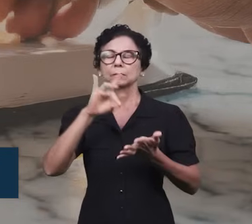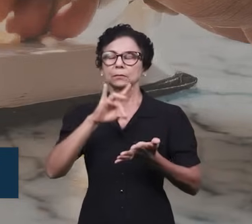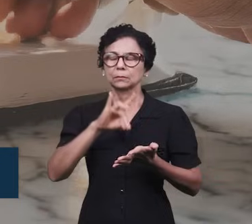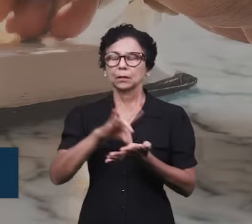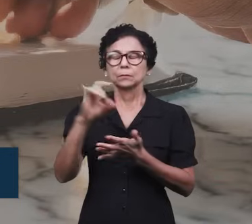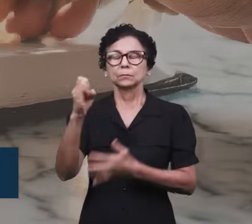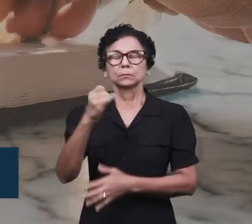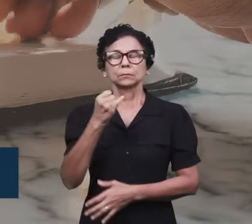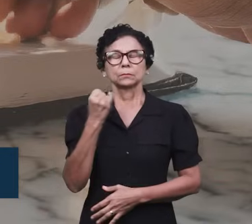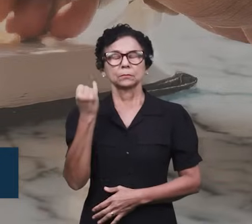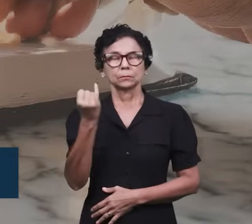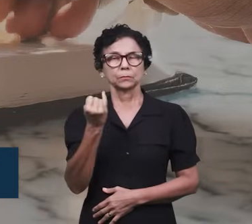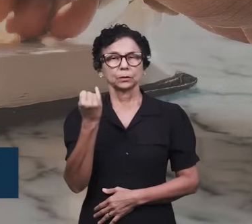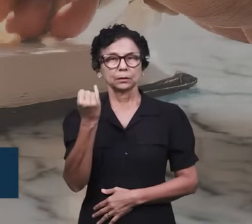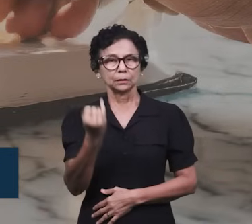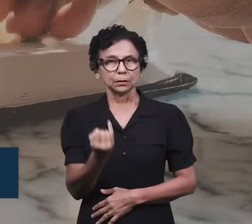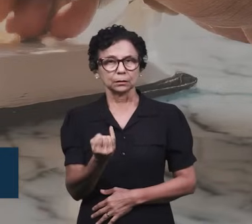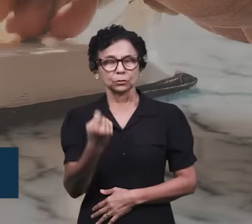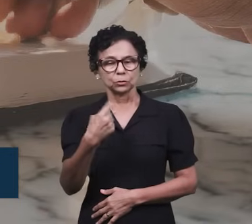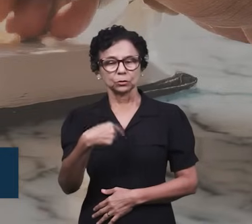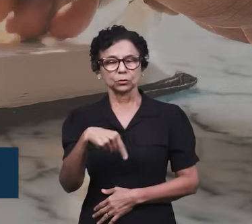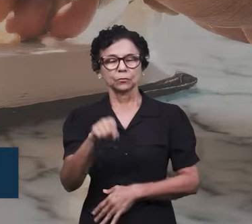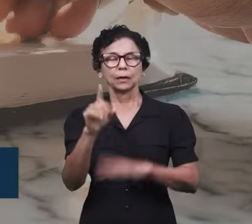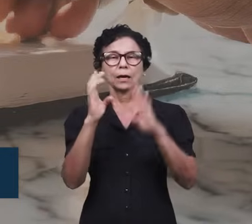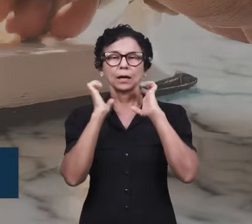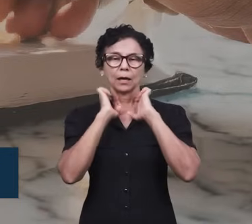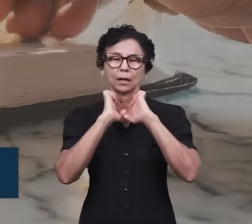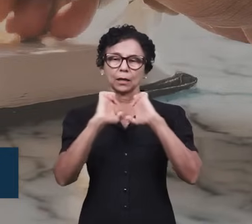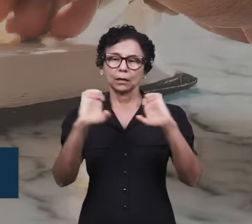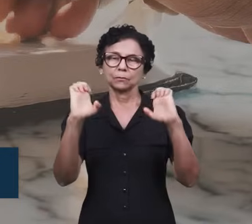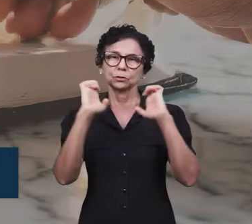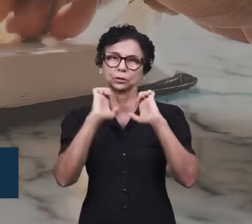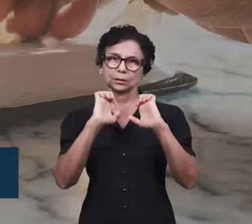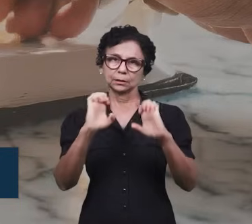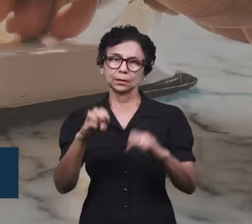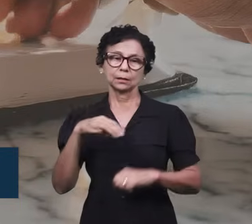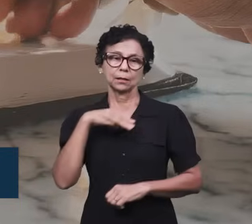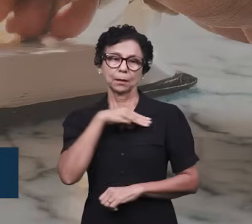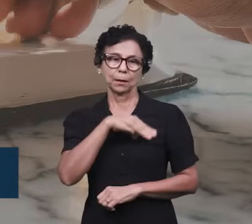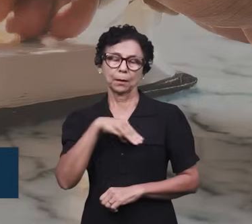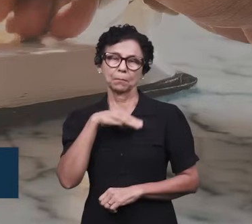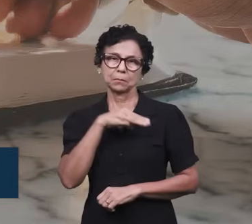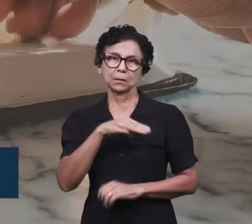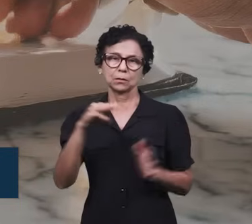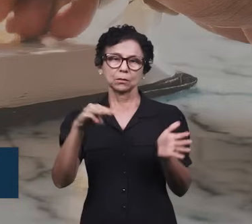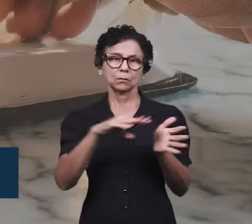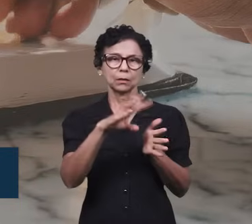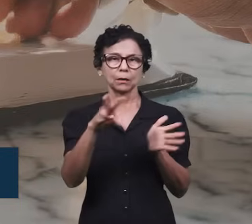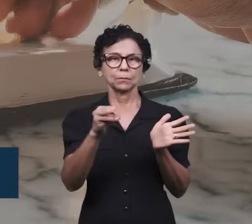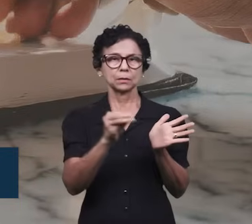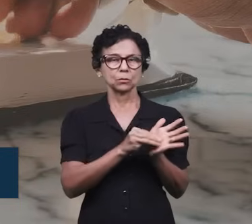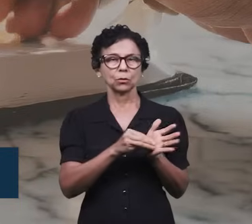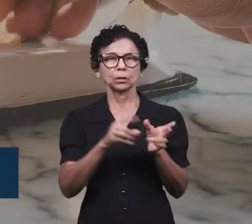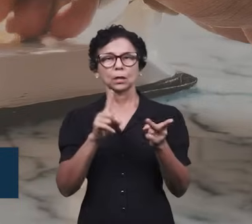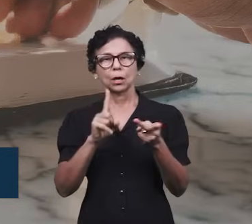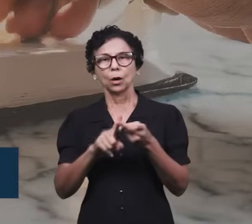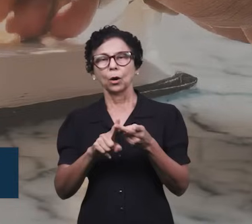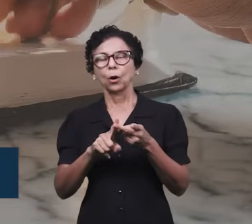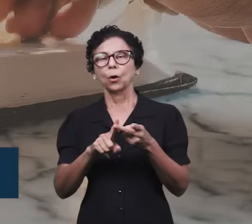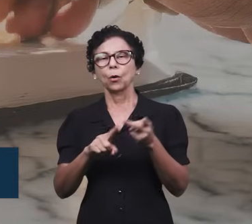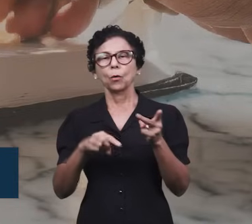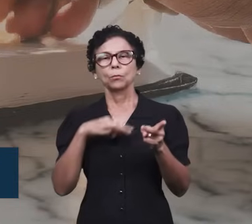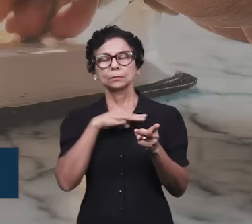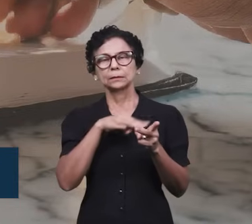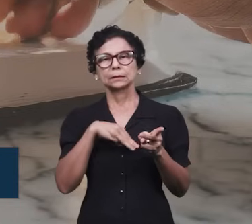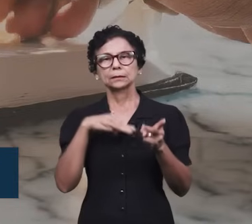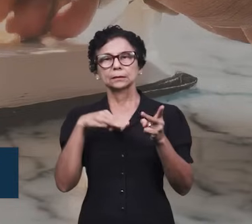vamos fazer esse trabalho de evangelização, quer ali na Missão Amazônia, quer na Missão Sertão, já respondendo